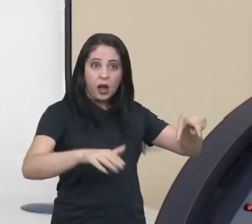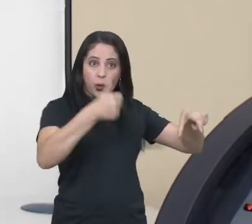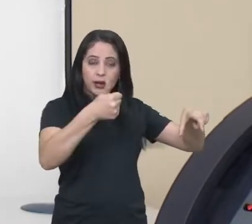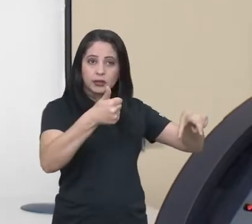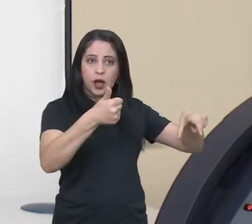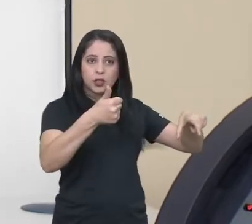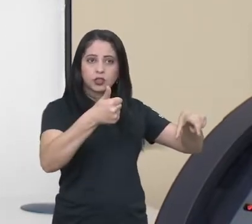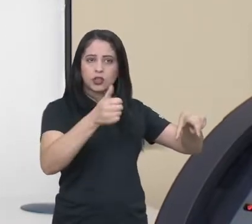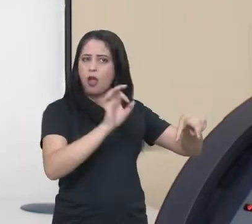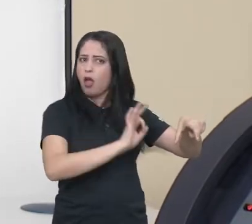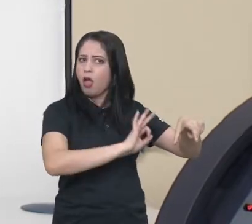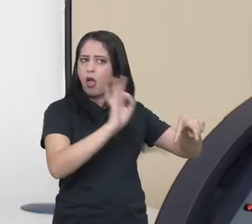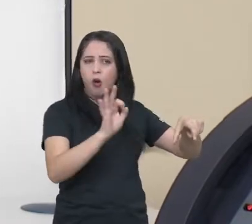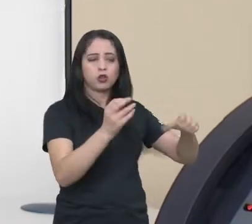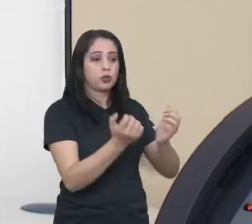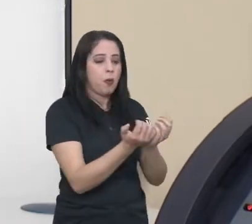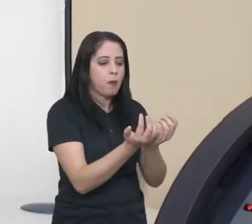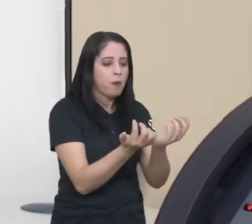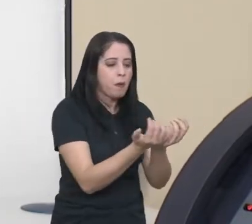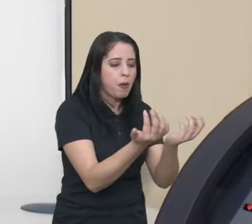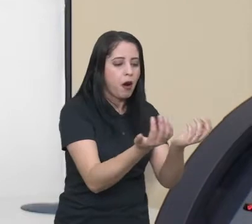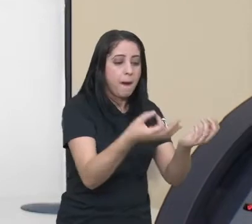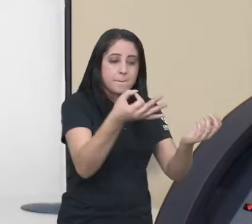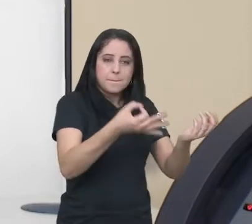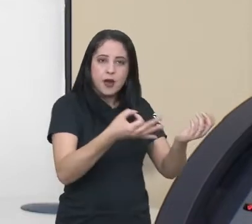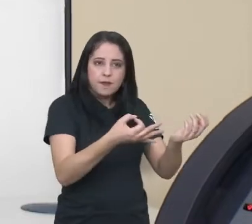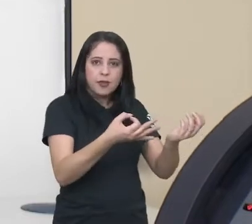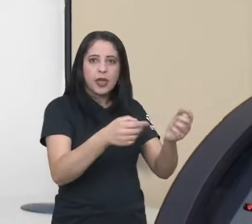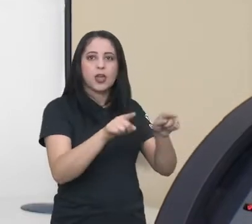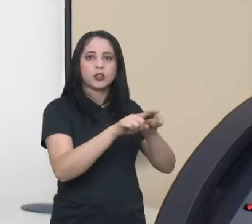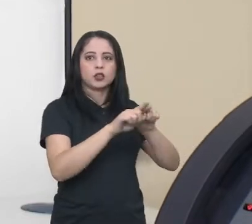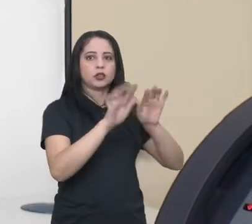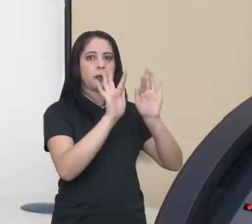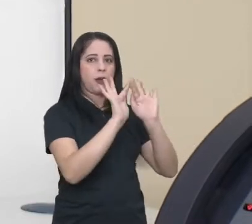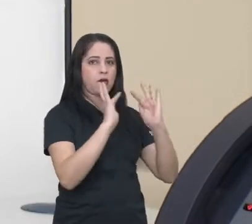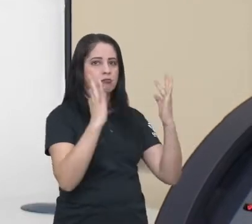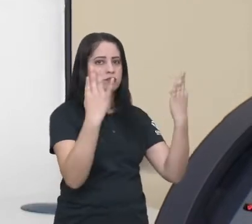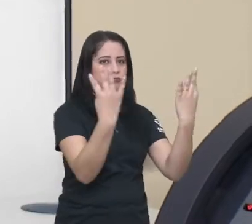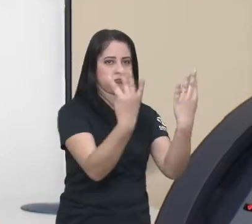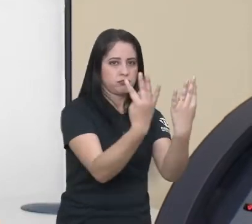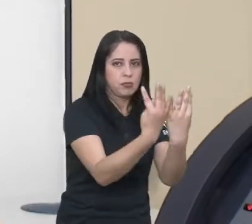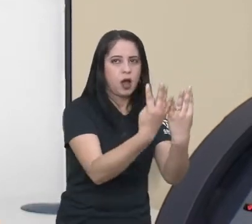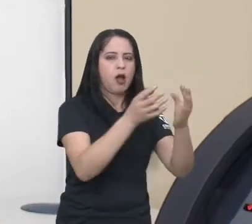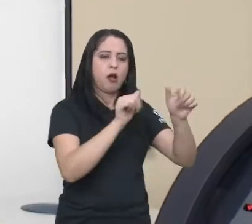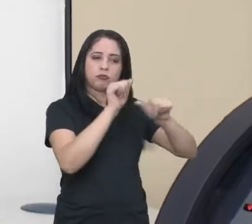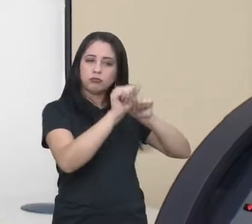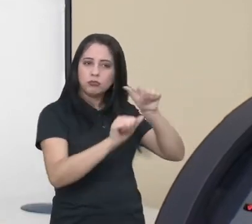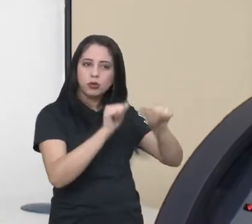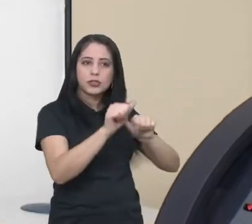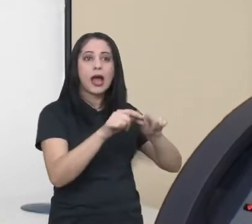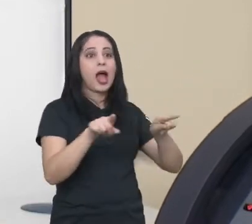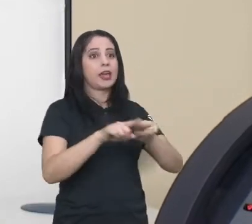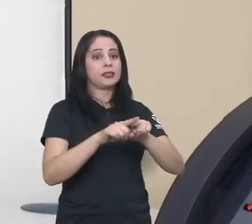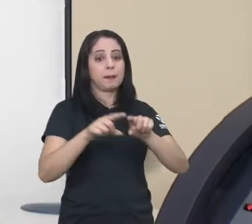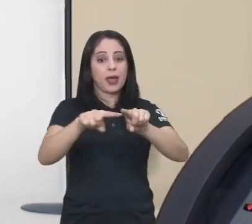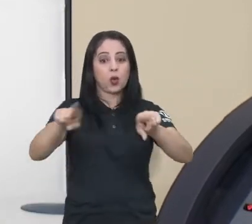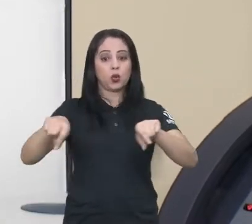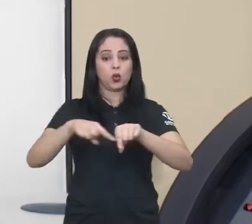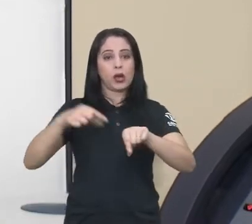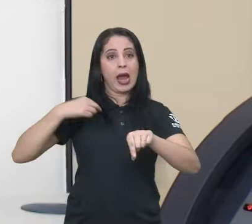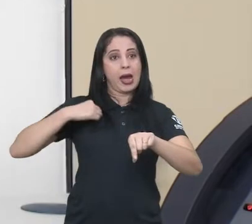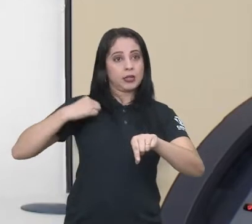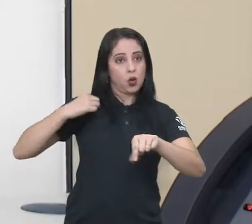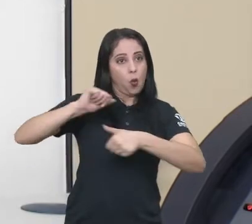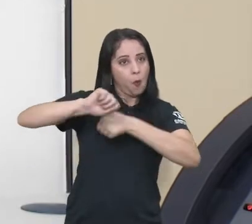qualidade mesmo, para fazer uma troca de gramado, para arrumar um alambrado, para fazer uma reforma de